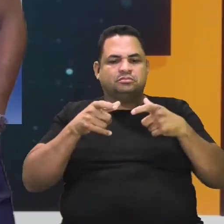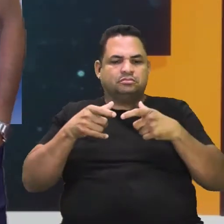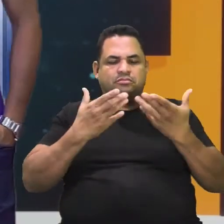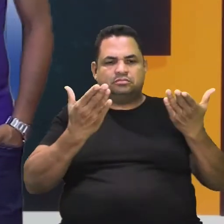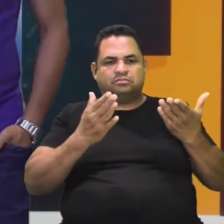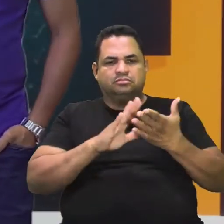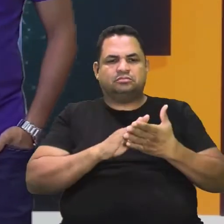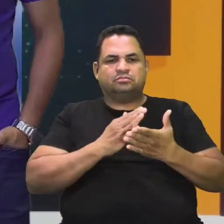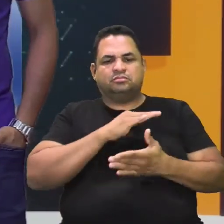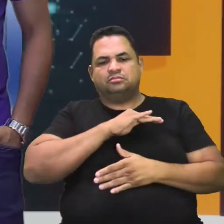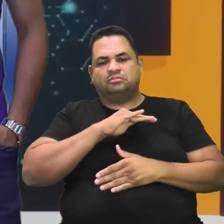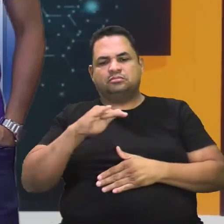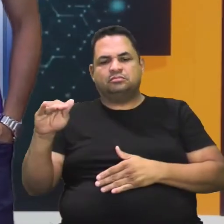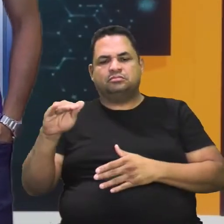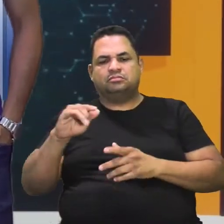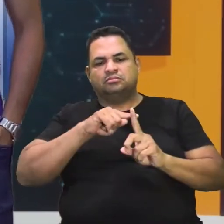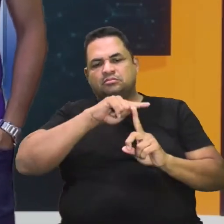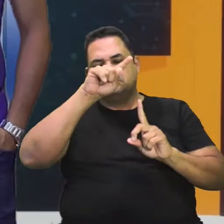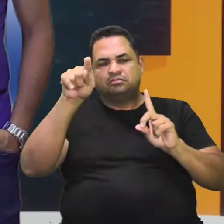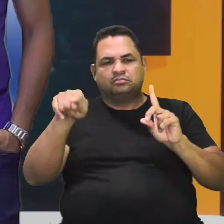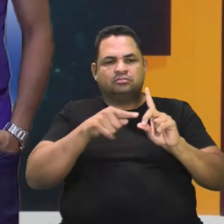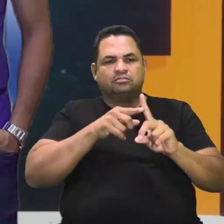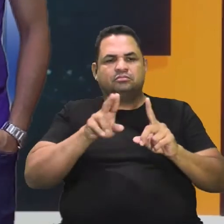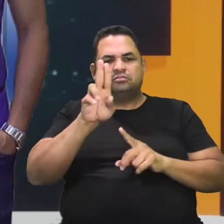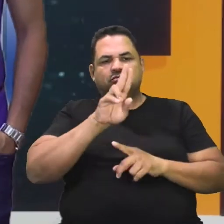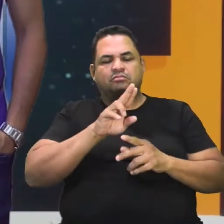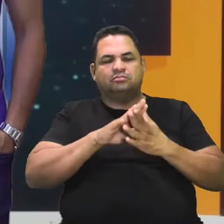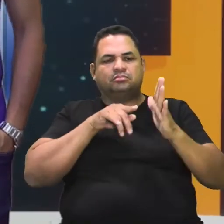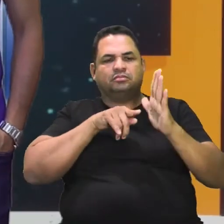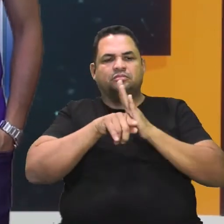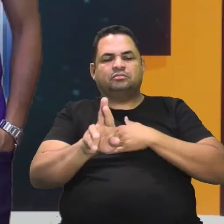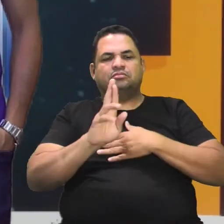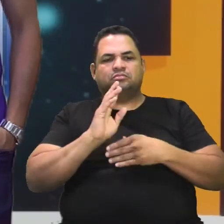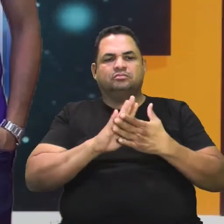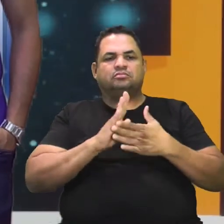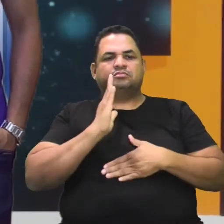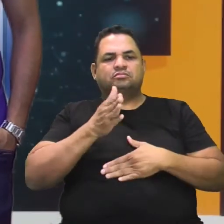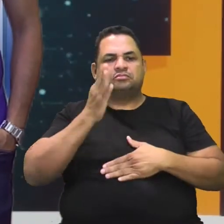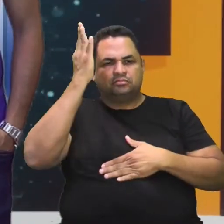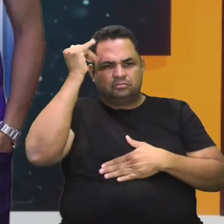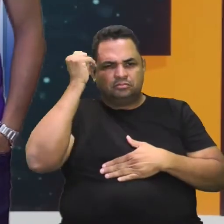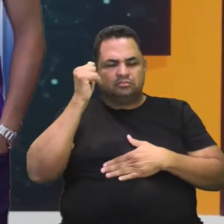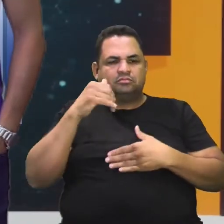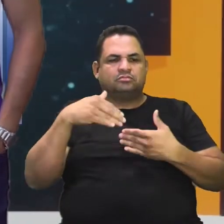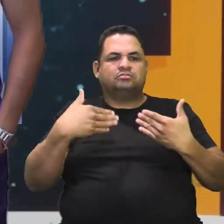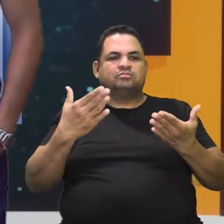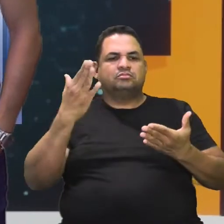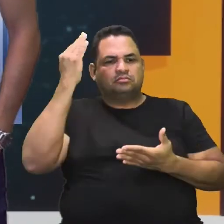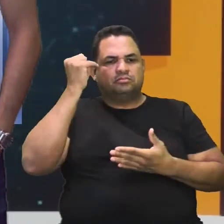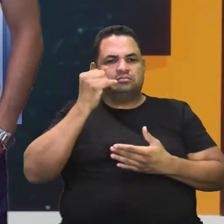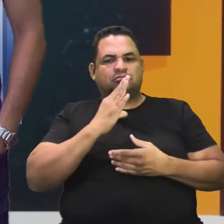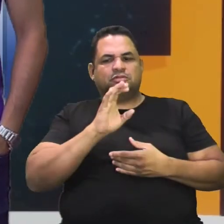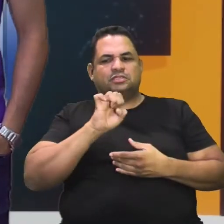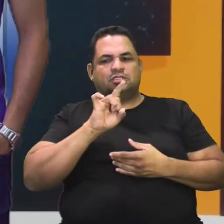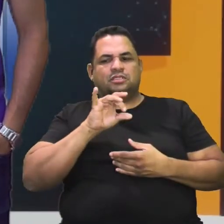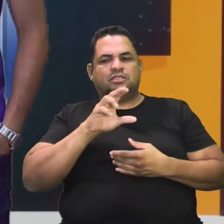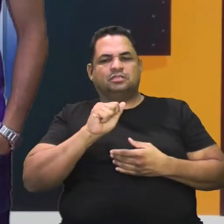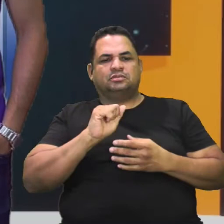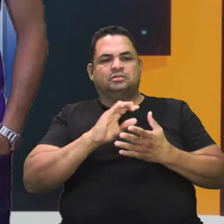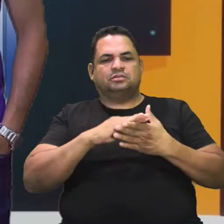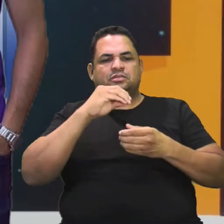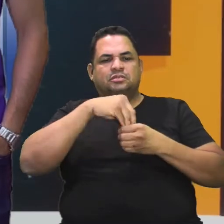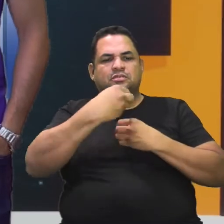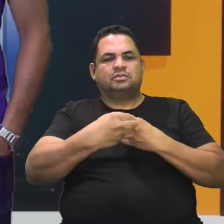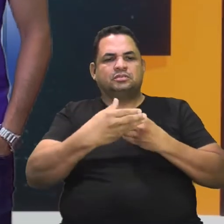posições relativas entre uma reta e uma circunferência através do quiz. Agora você já sabe, sabendo quando é secante, quando